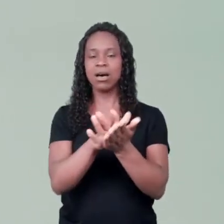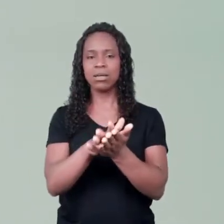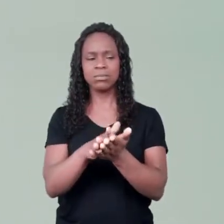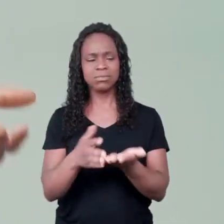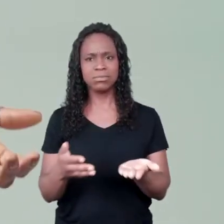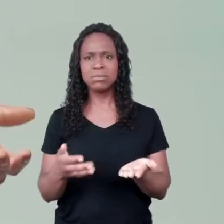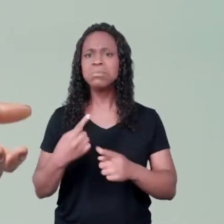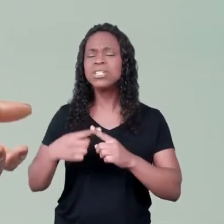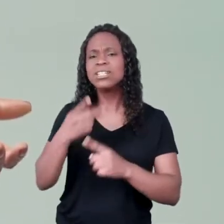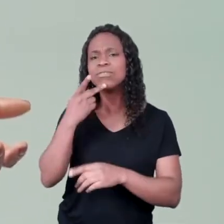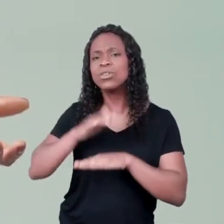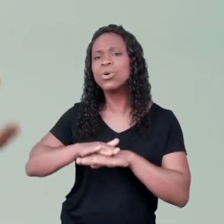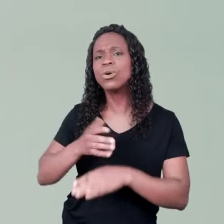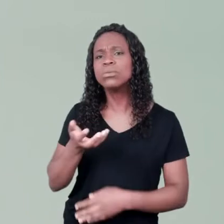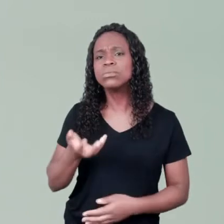a passista!